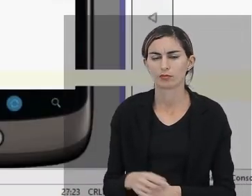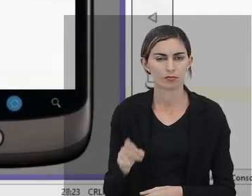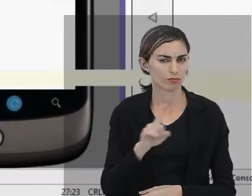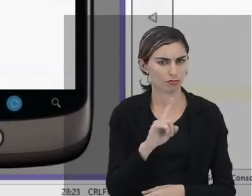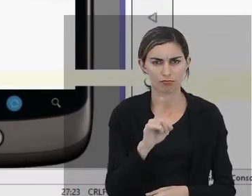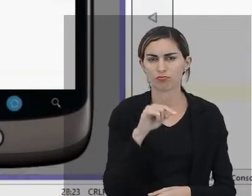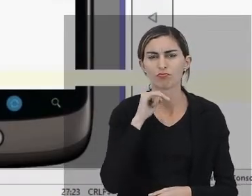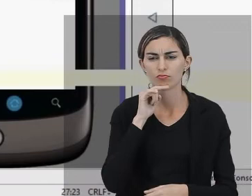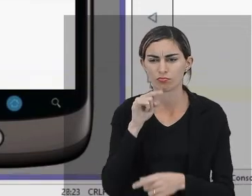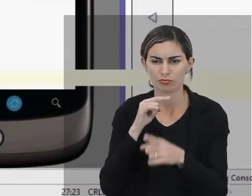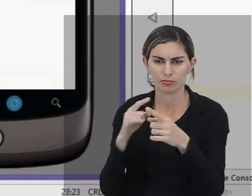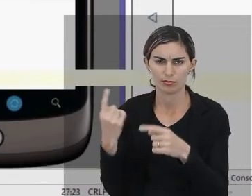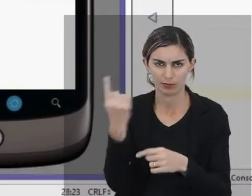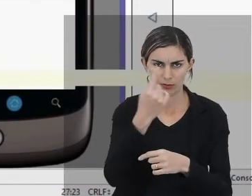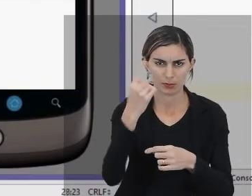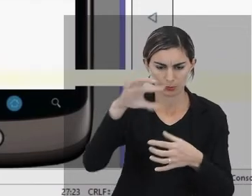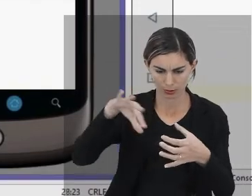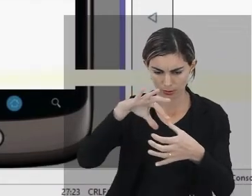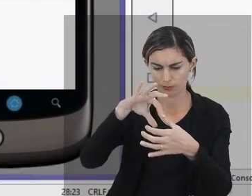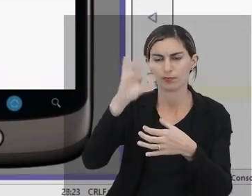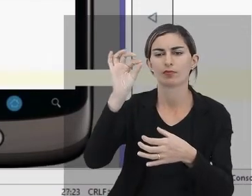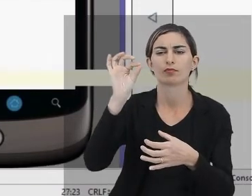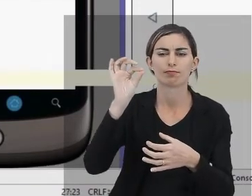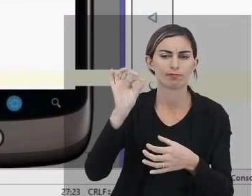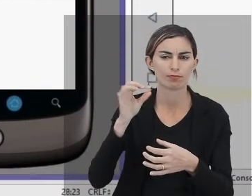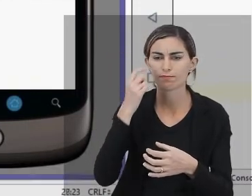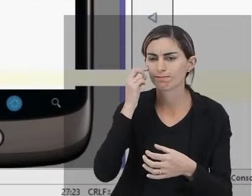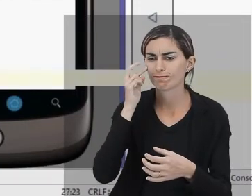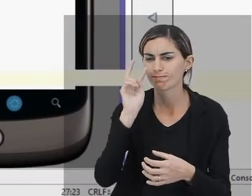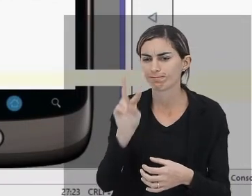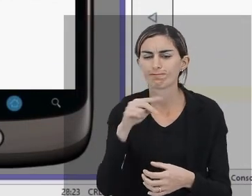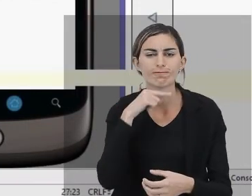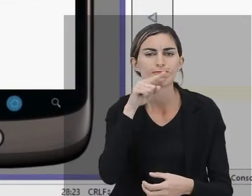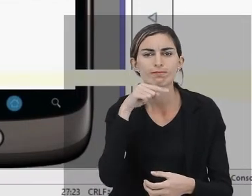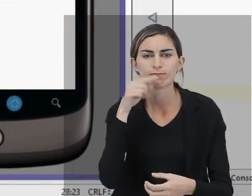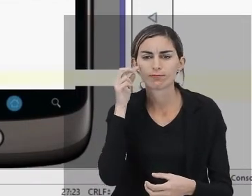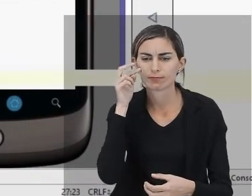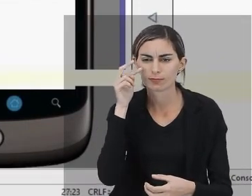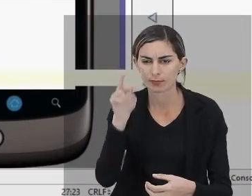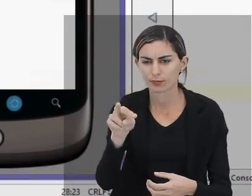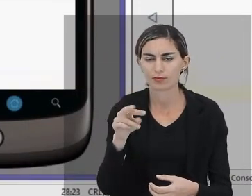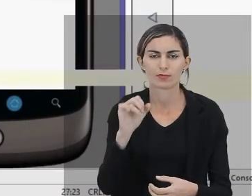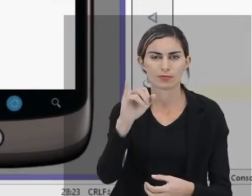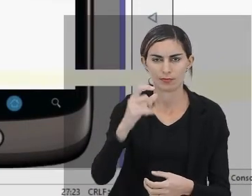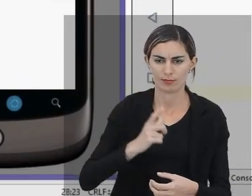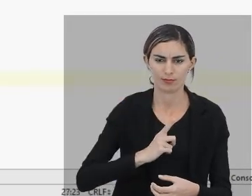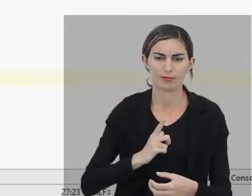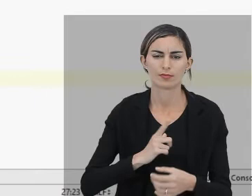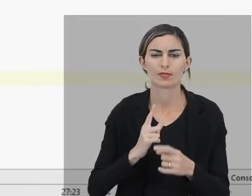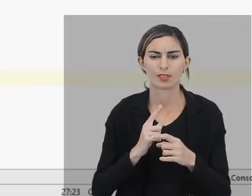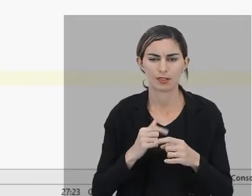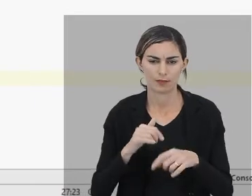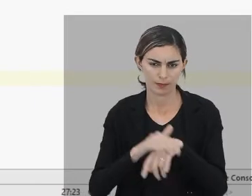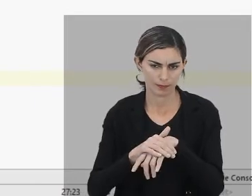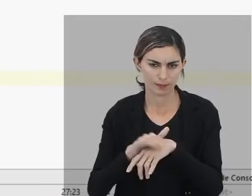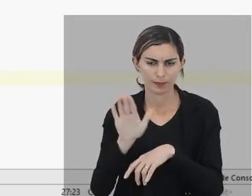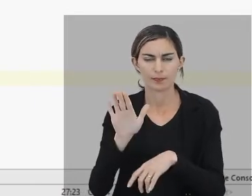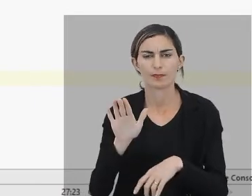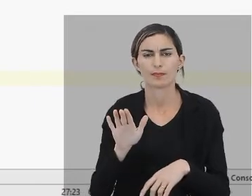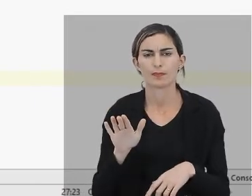Não deu, né, nesse primeiro sorteio para a gente ver se houve mais